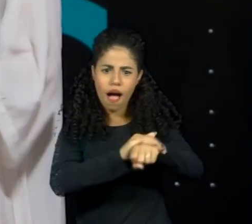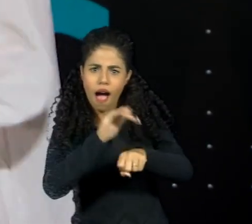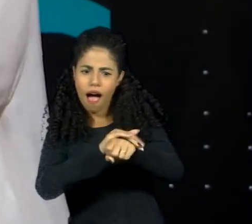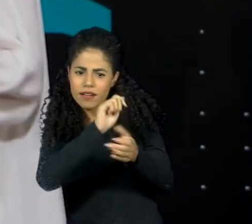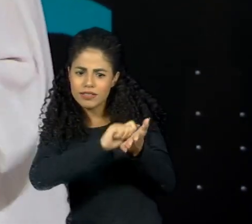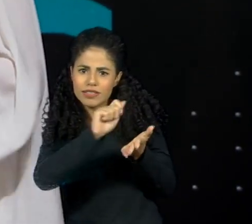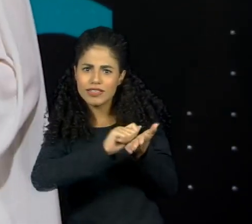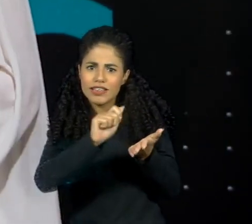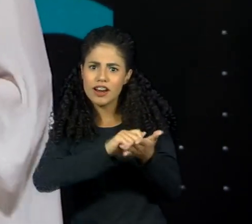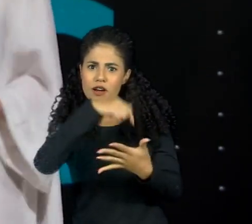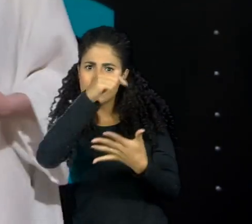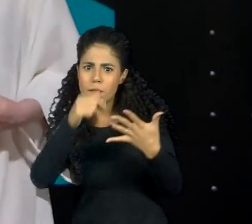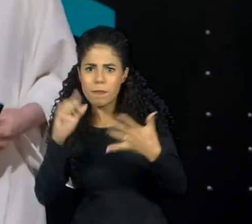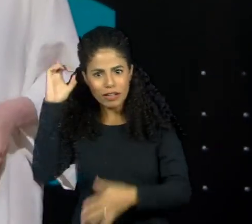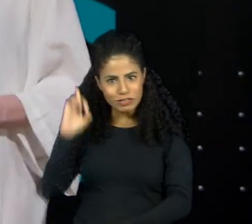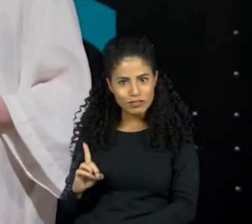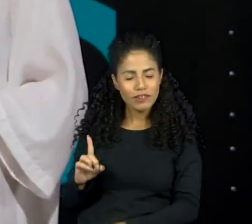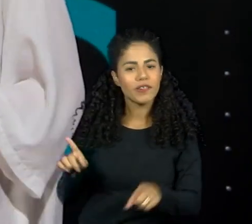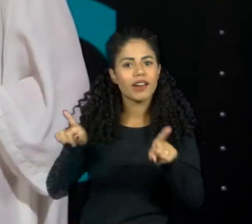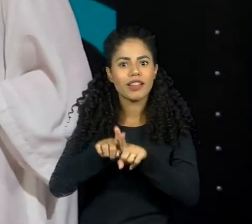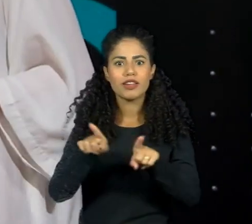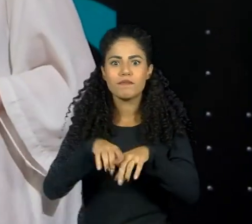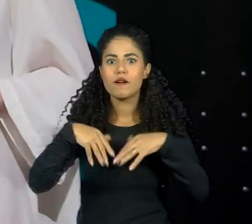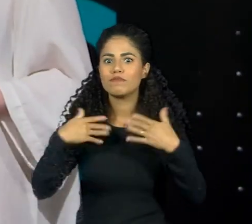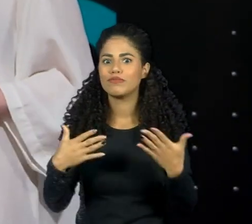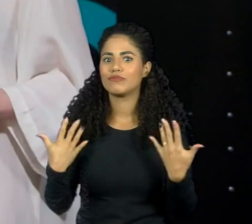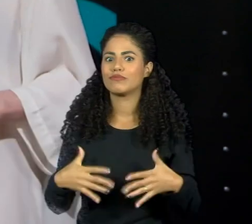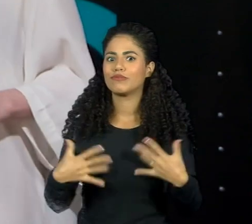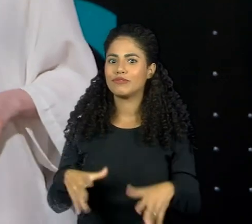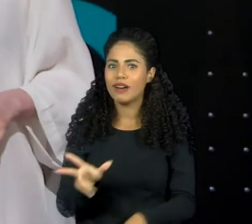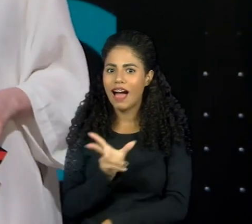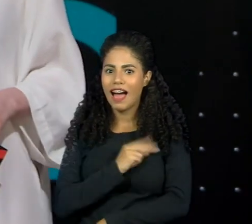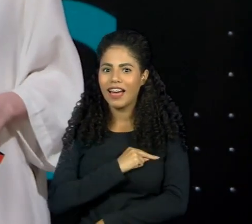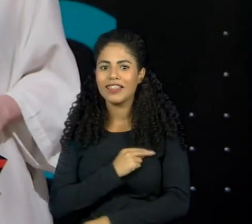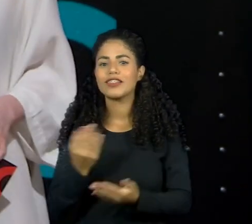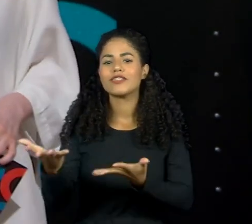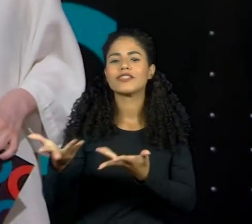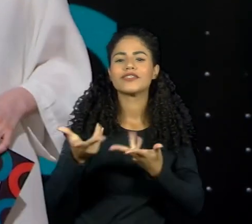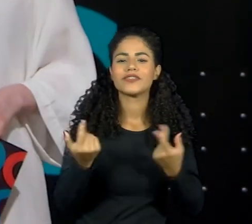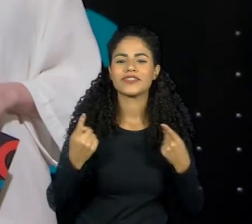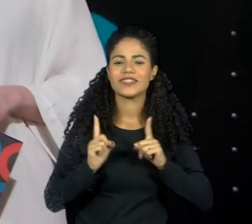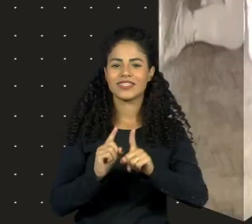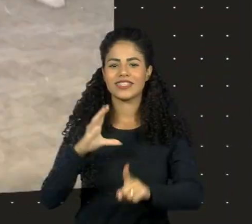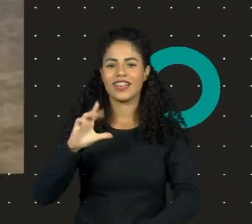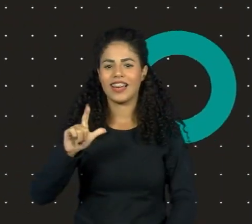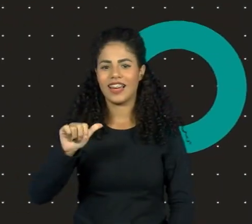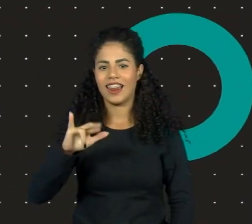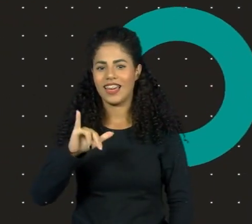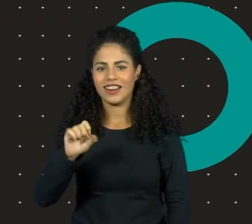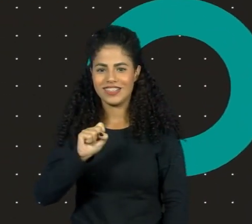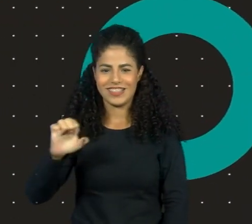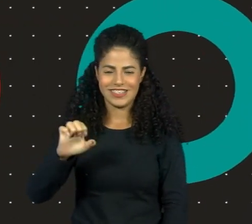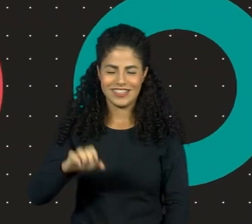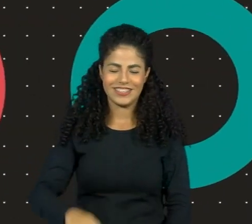escreve, dirige. Etc. No Persona de hoje, Clarice Abujamra.